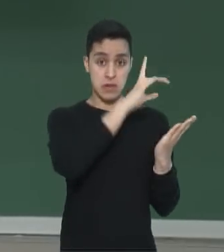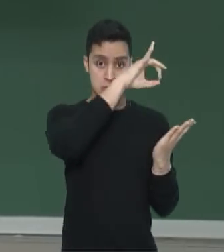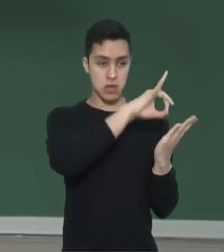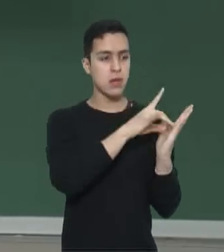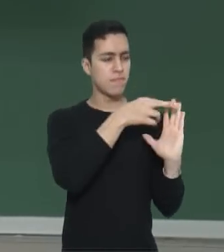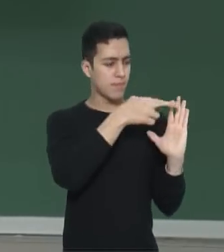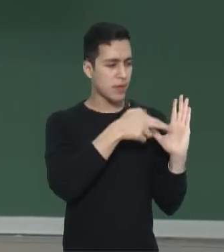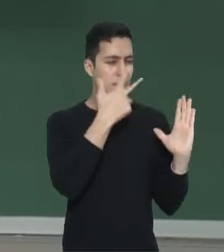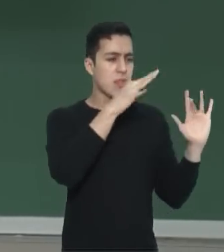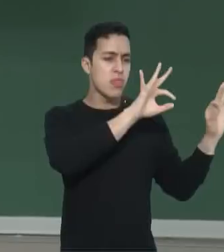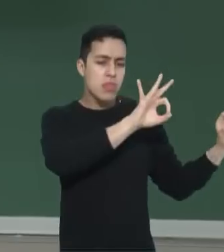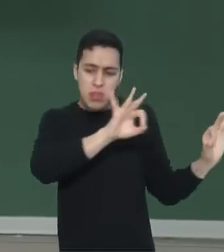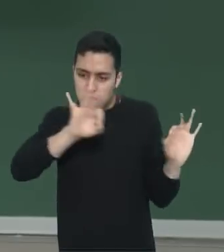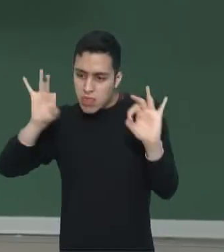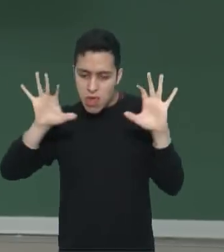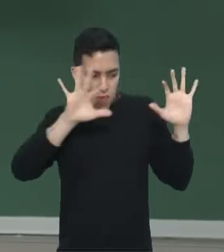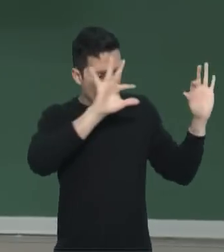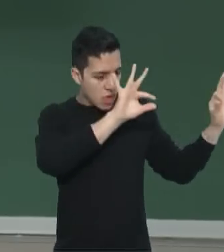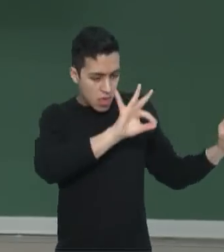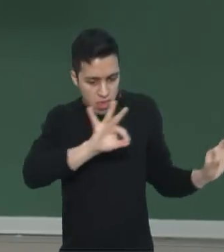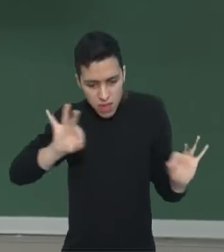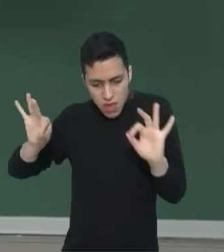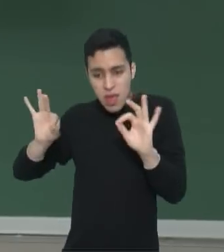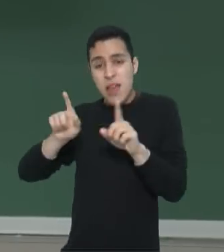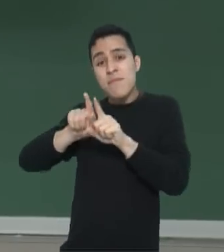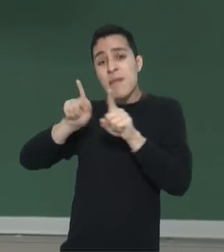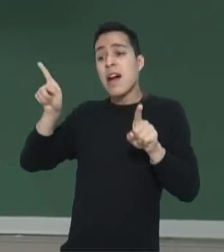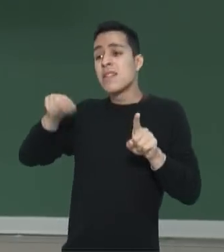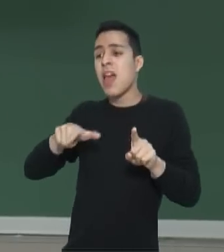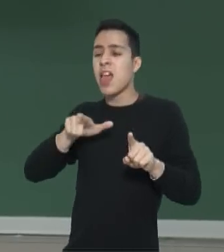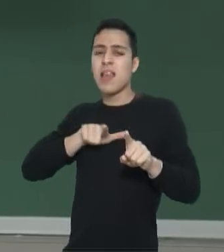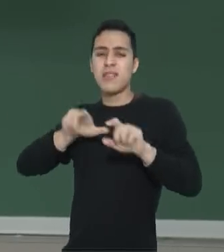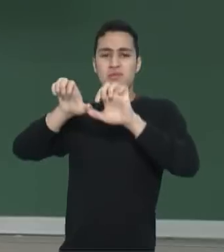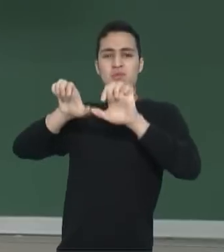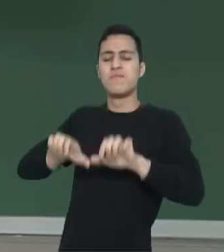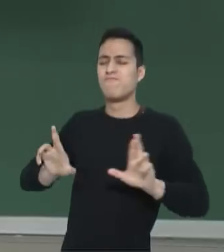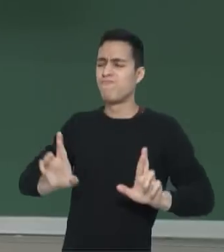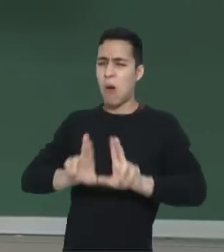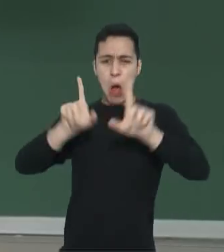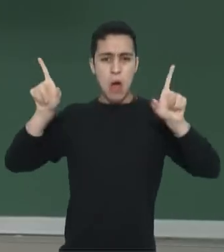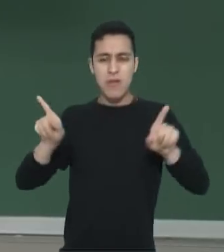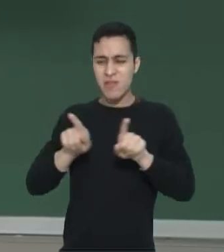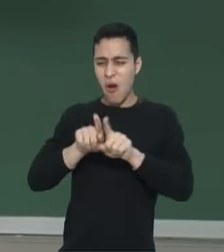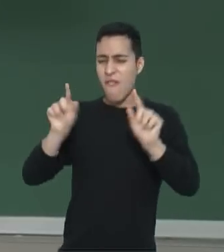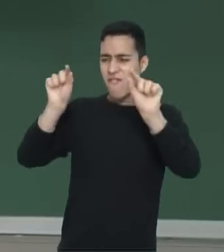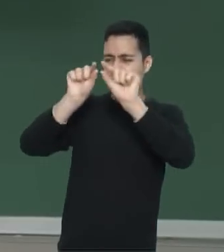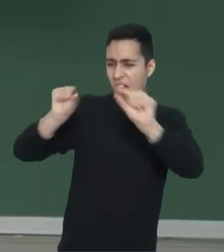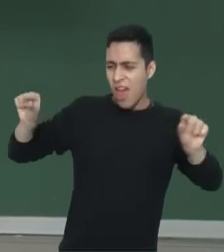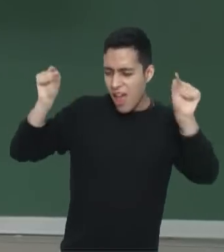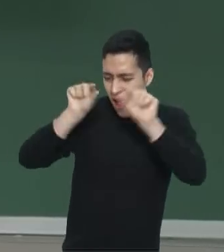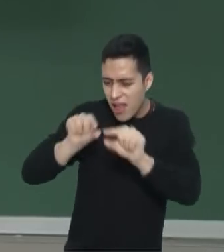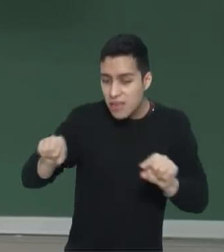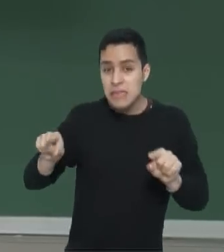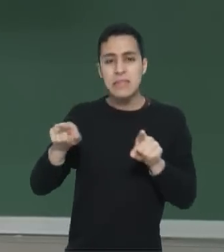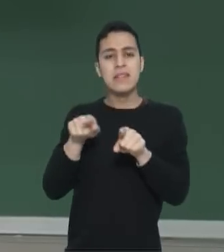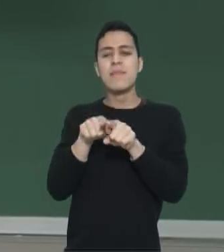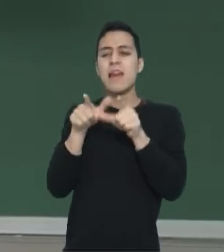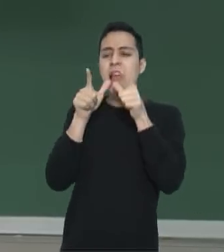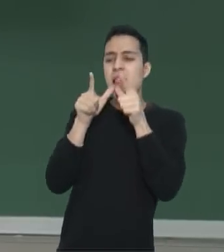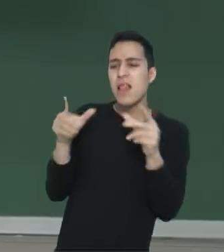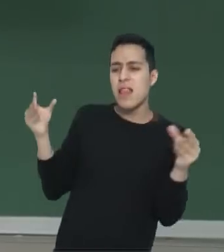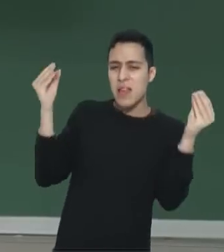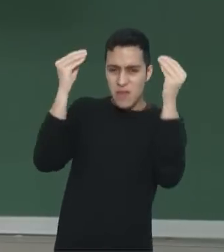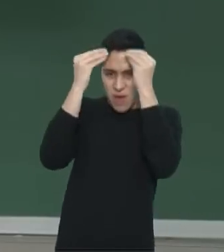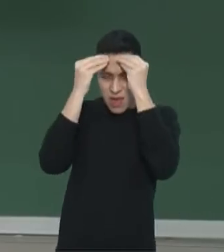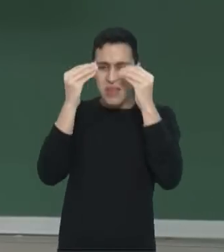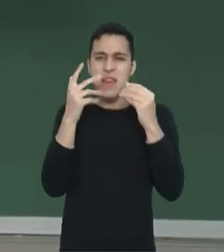normativo. Por quê? Nós temos também uma estrutura diferente, os versos, e temos a linguagem